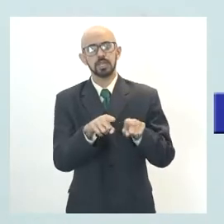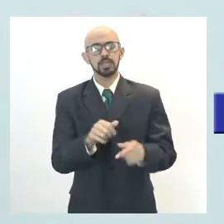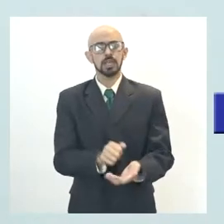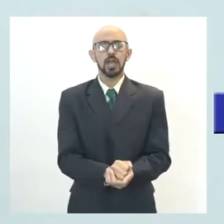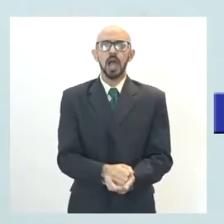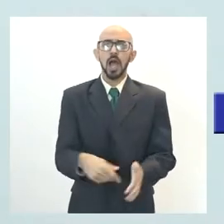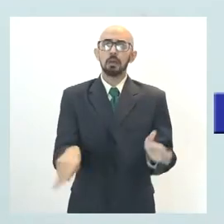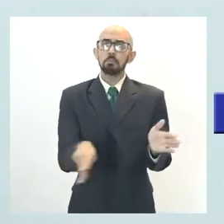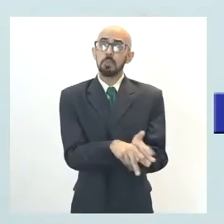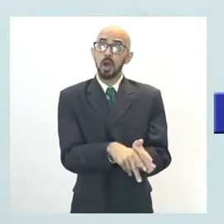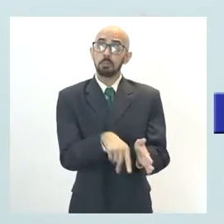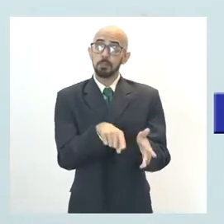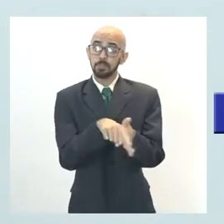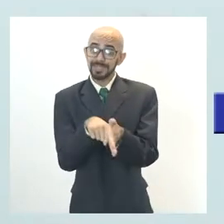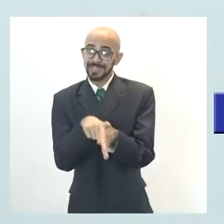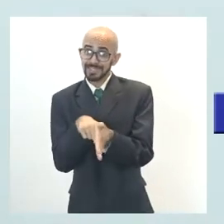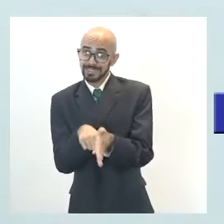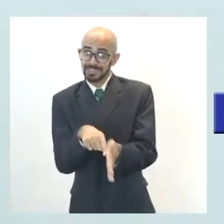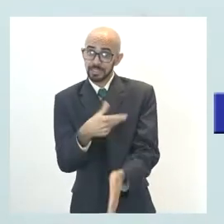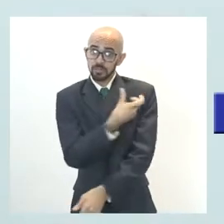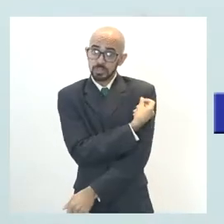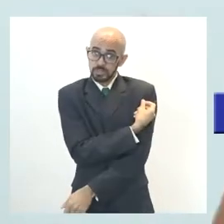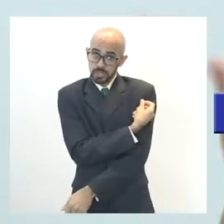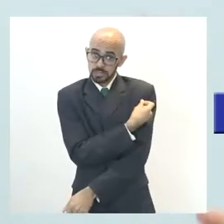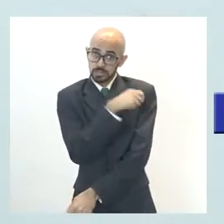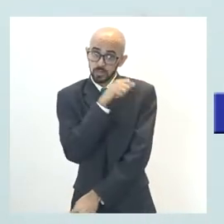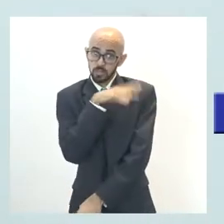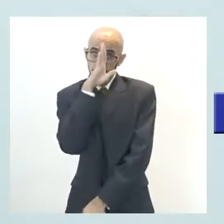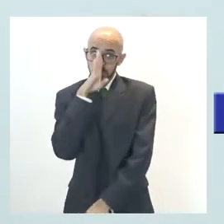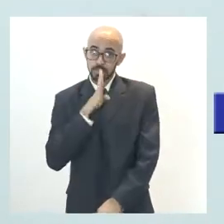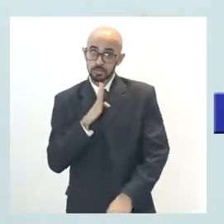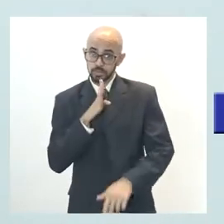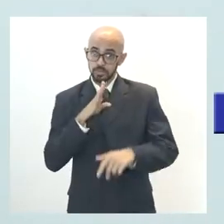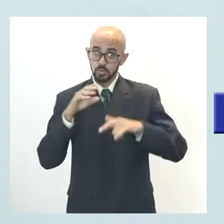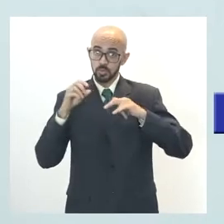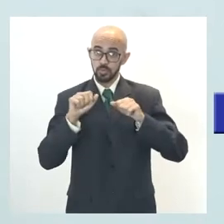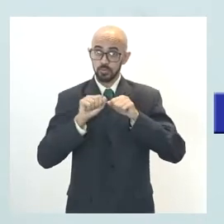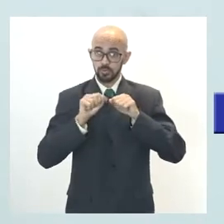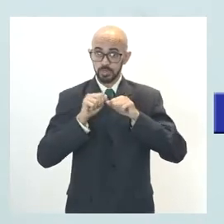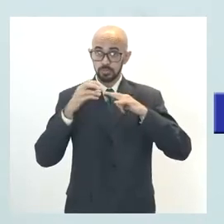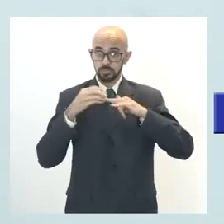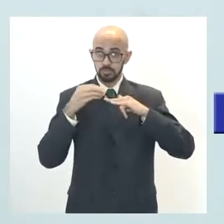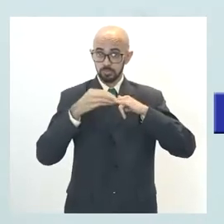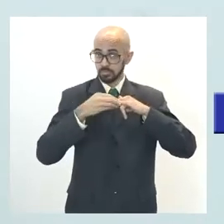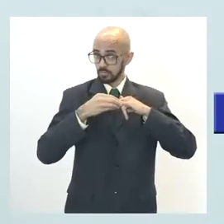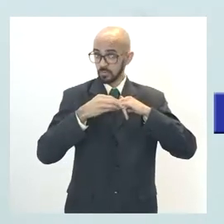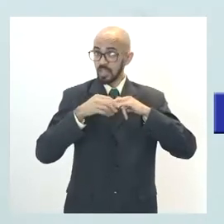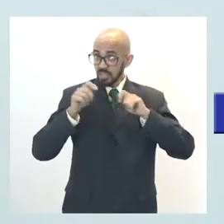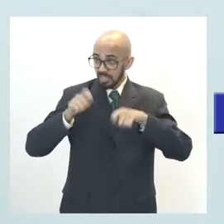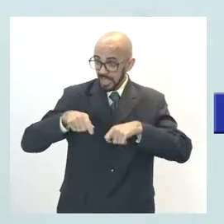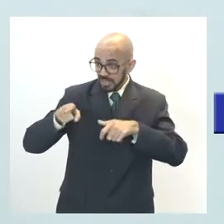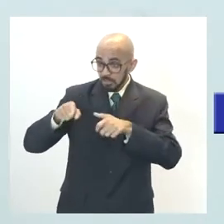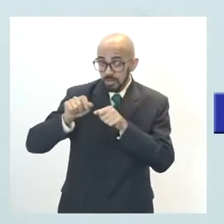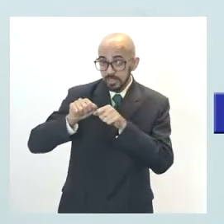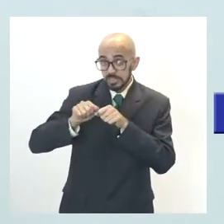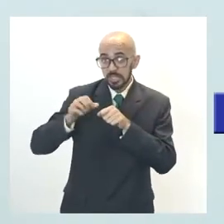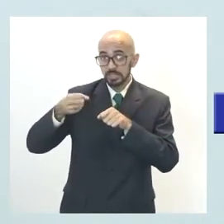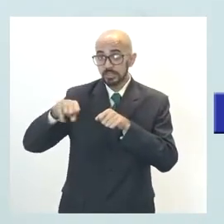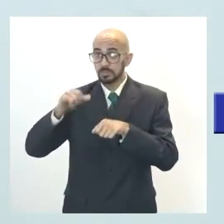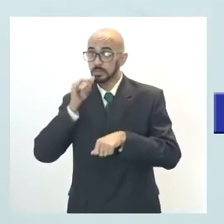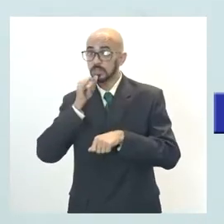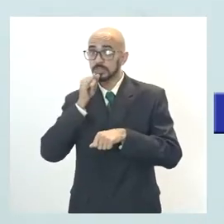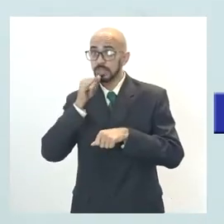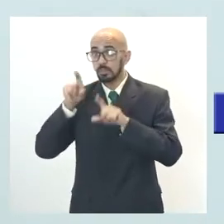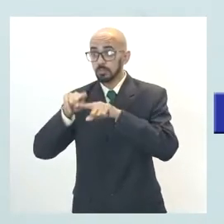da vacinação no Brasil feita pela Fiocruz com muita qualidade Seria possível se o